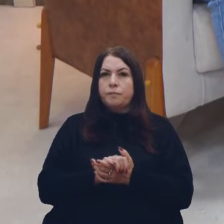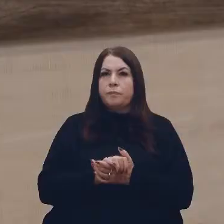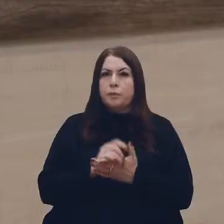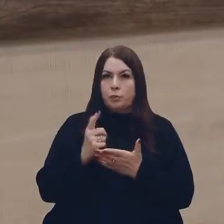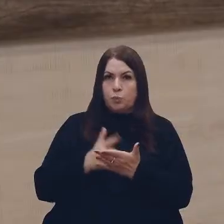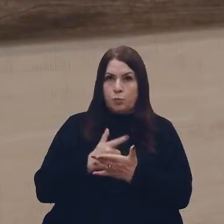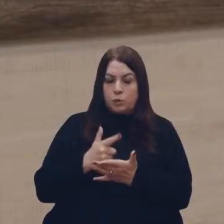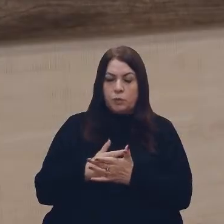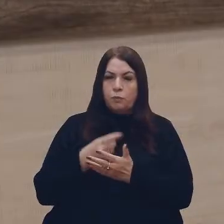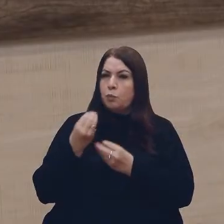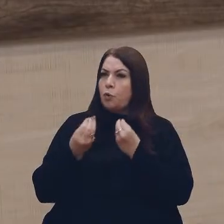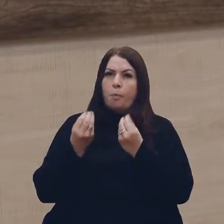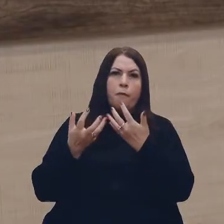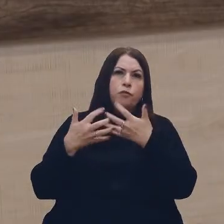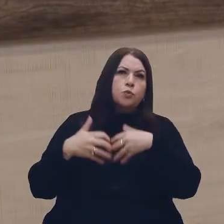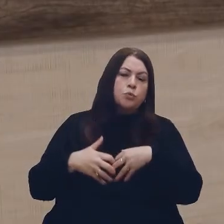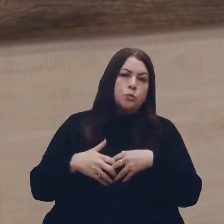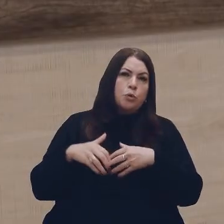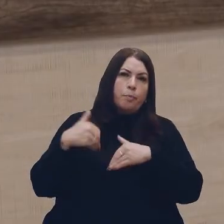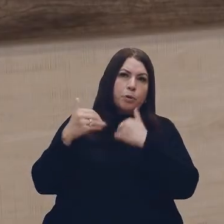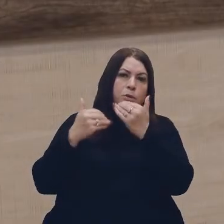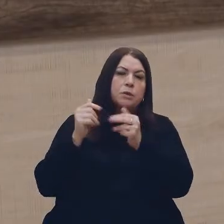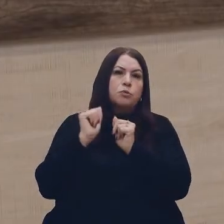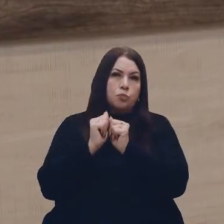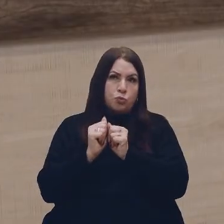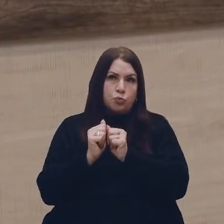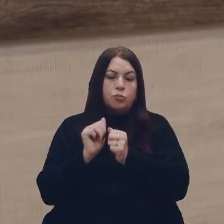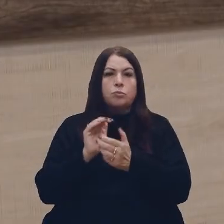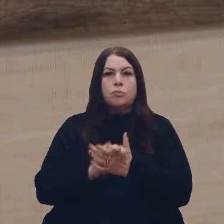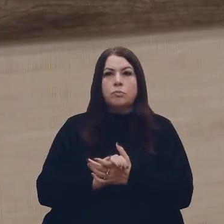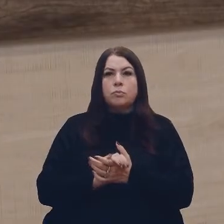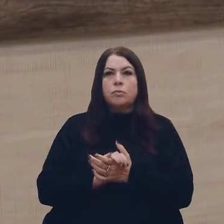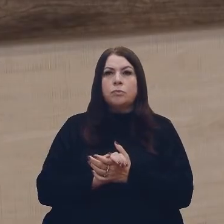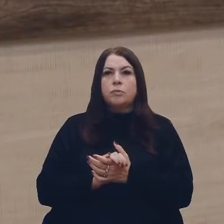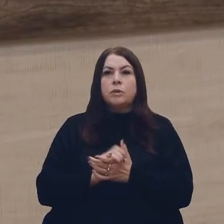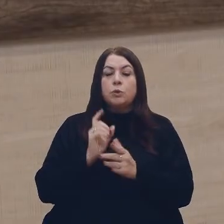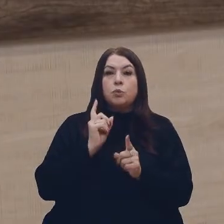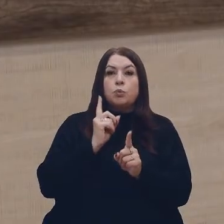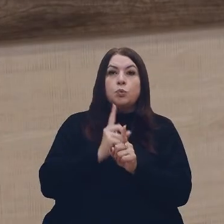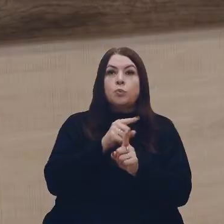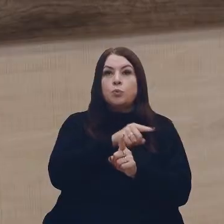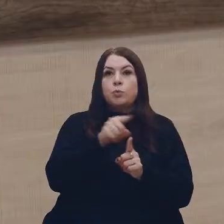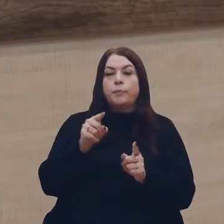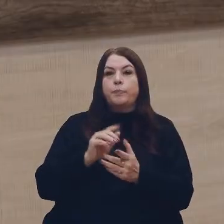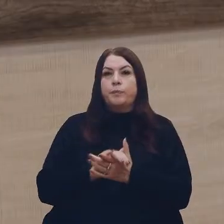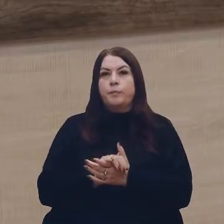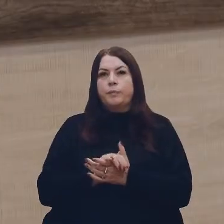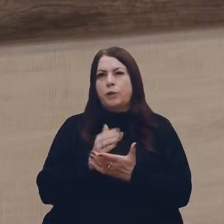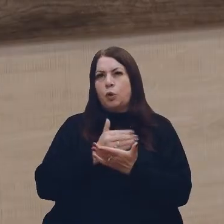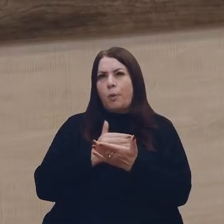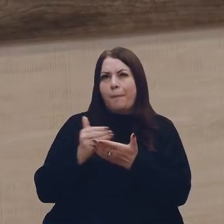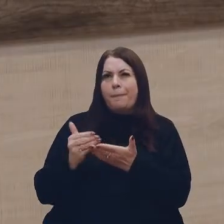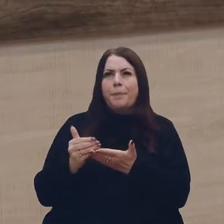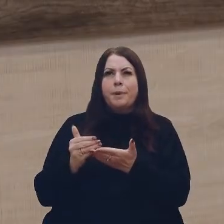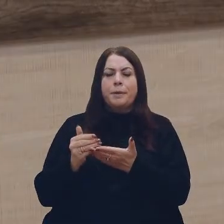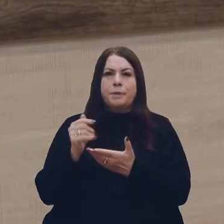do livro. Como que funcionou o processo contigo desde o diagnóstico